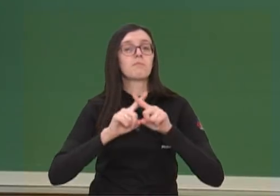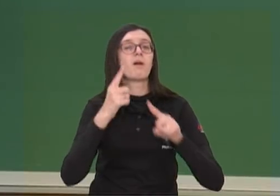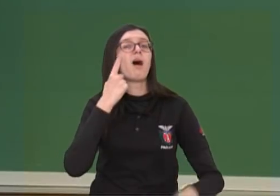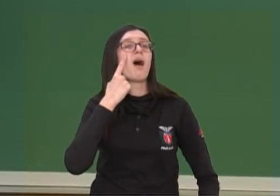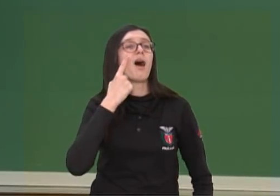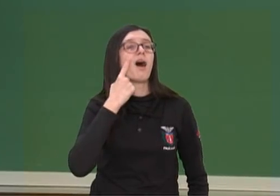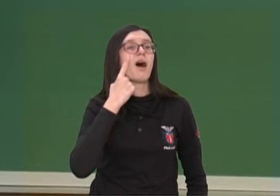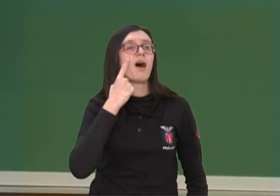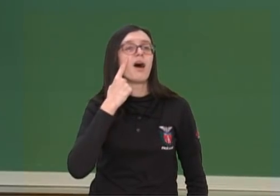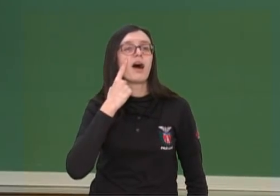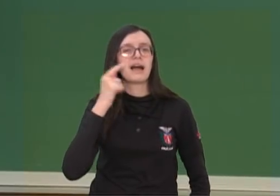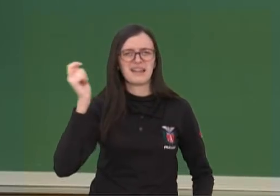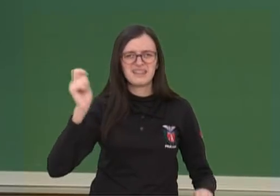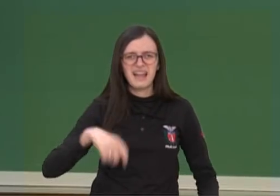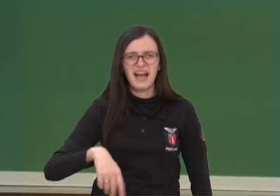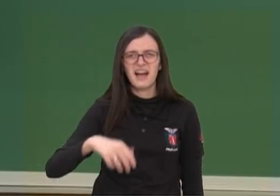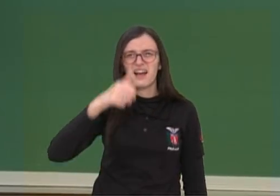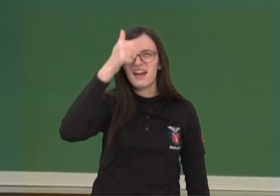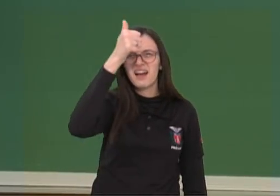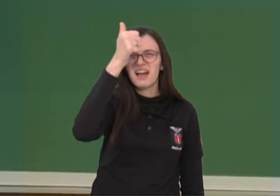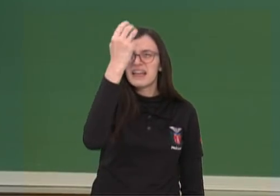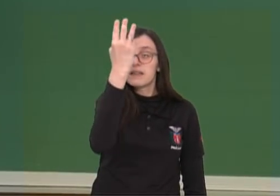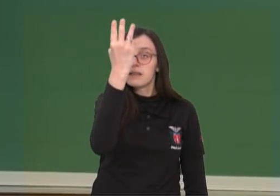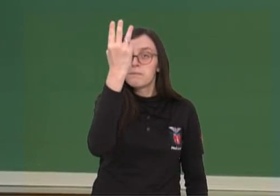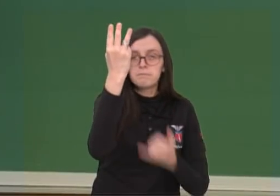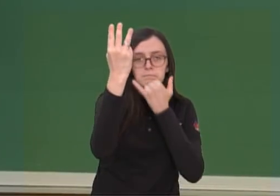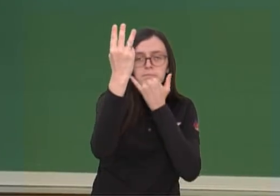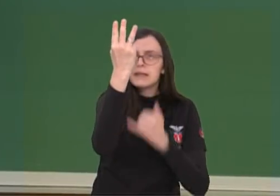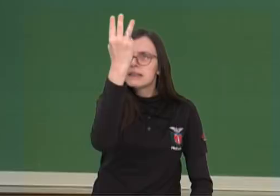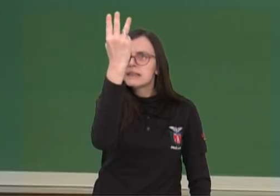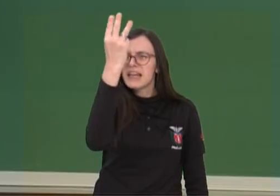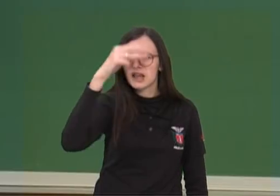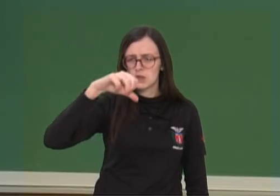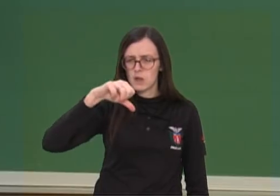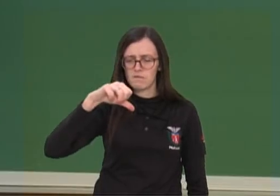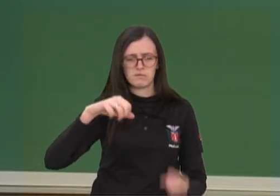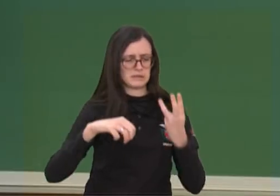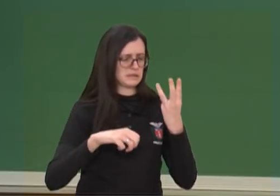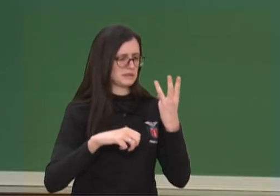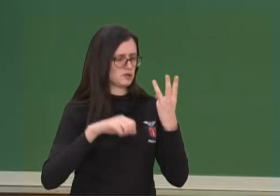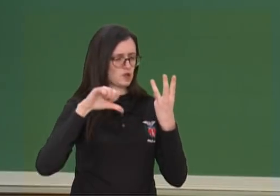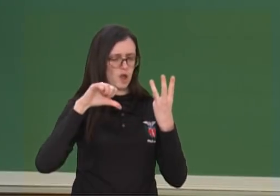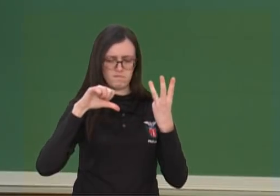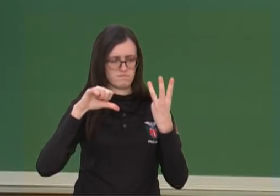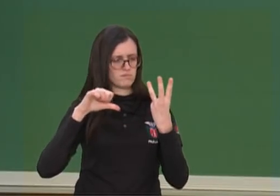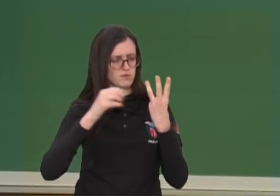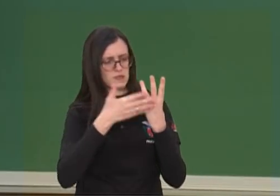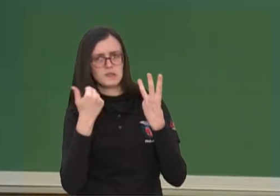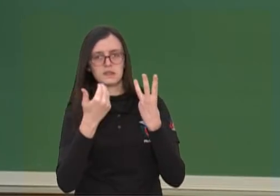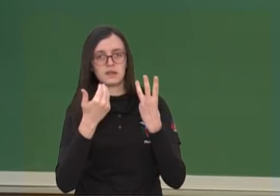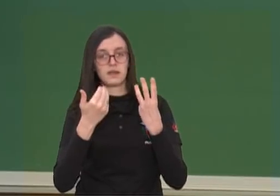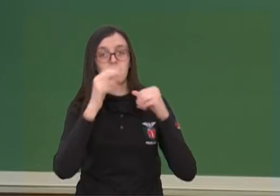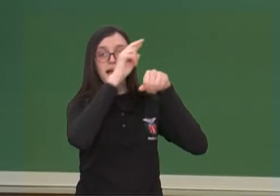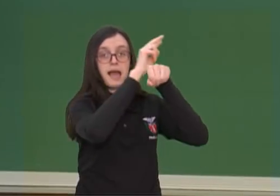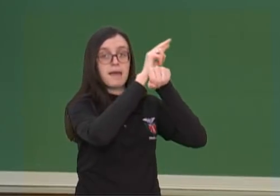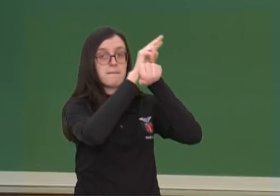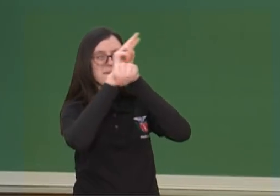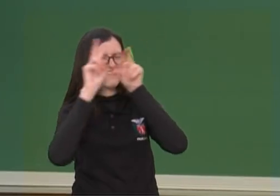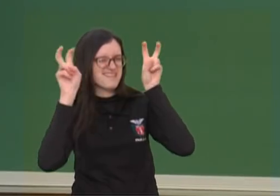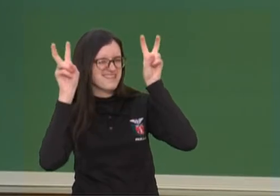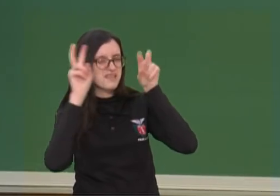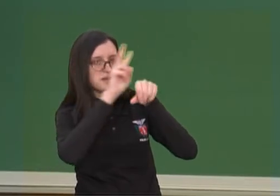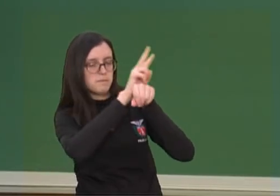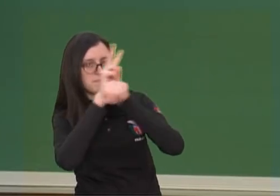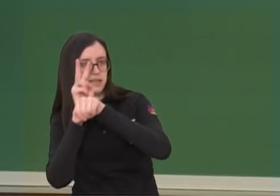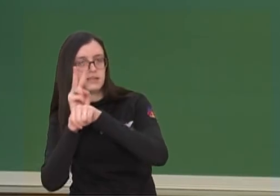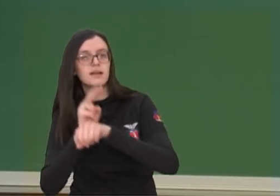lá, tem como eu tirar 9 de 3? Não tem. Então eu vou emprestar.